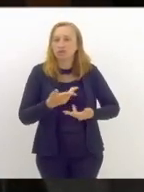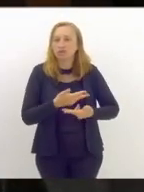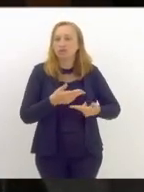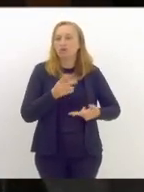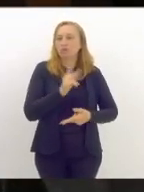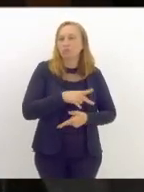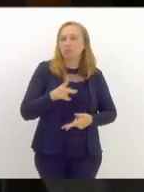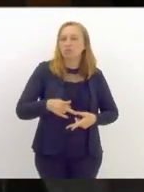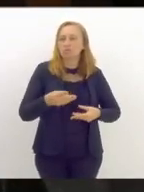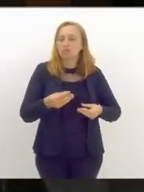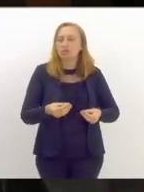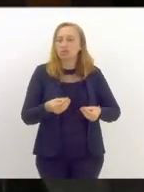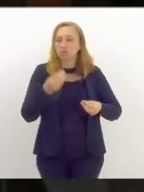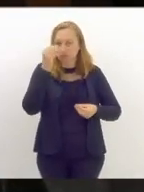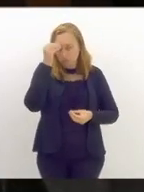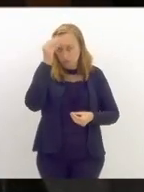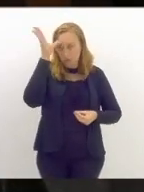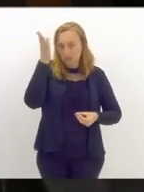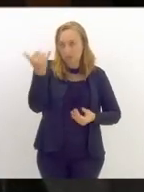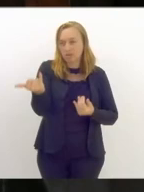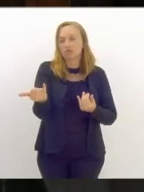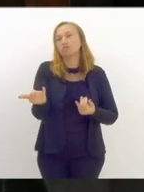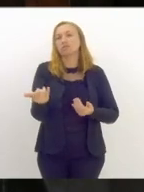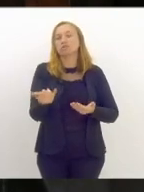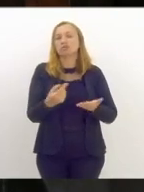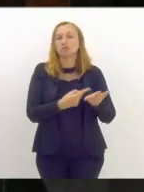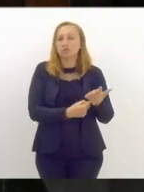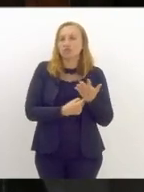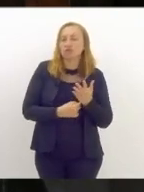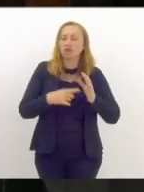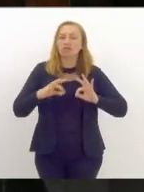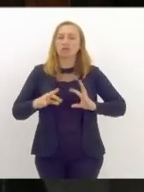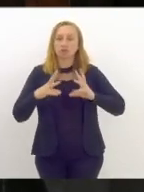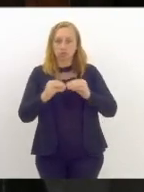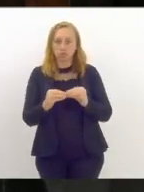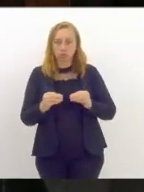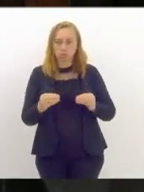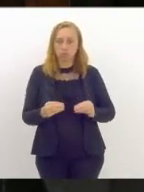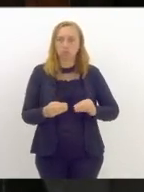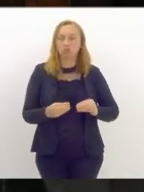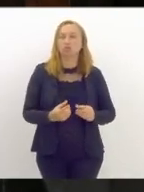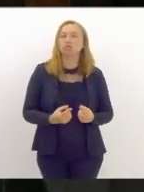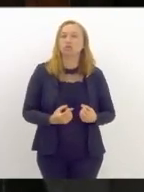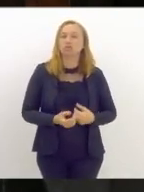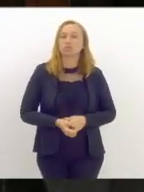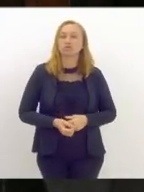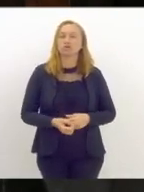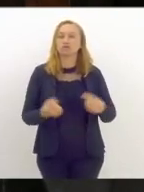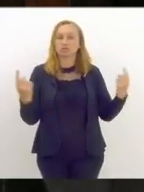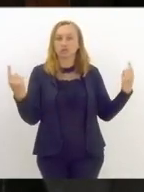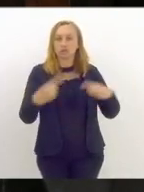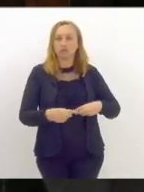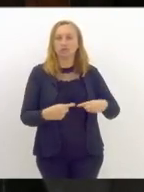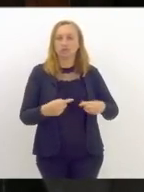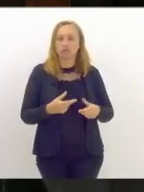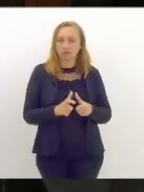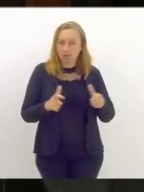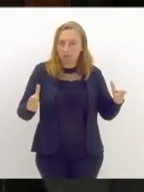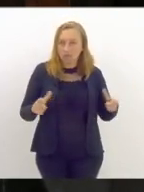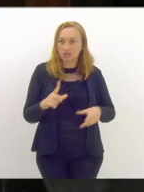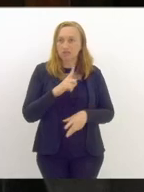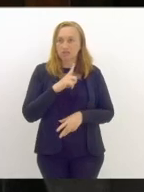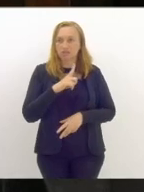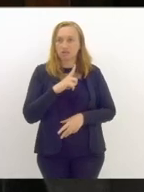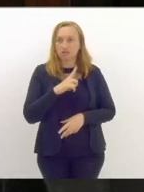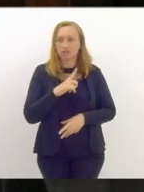seu conhecimento em prol da população e ajudando a gente no enfrentamento desses enormes desafios. Que eu volto a dizer,